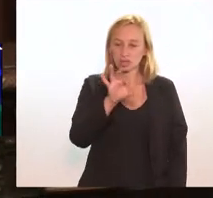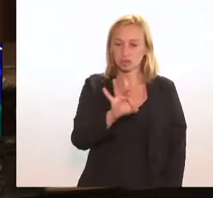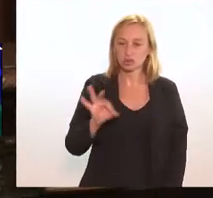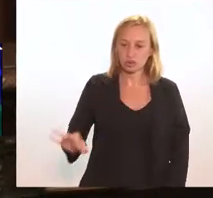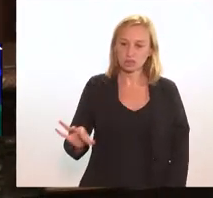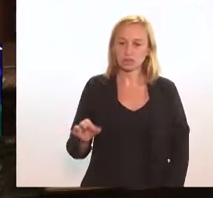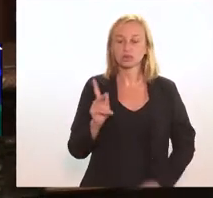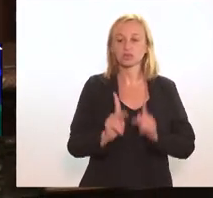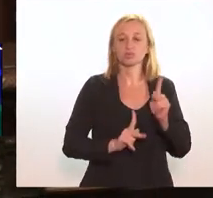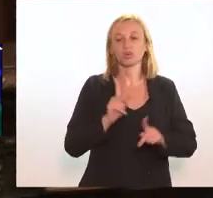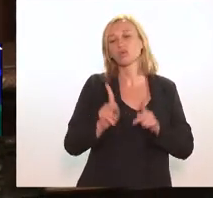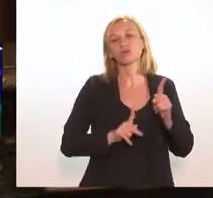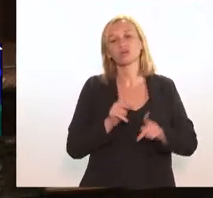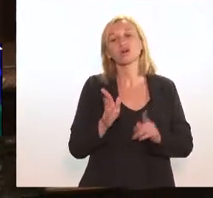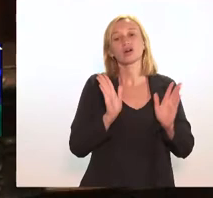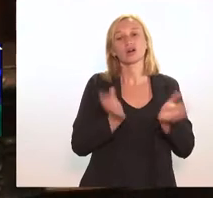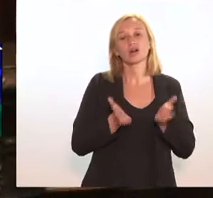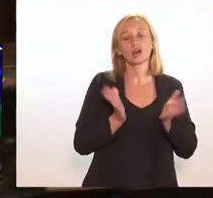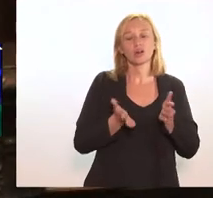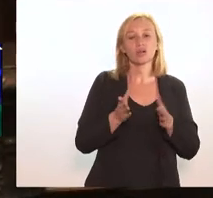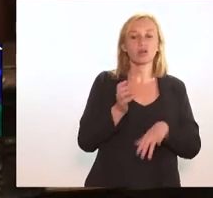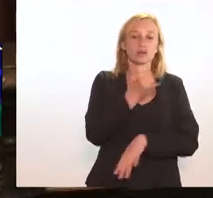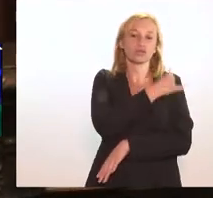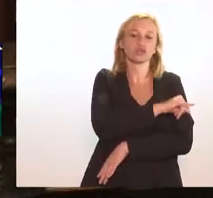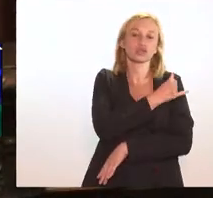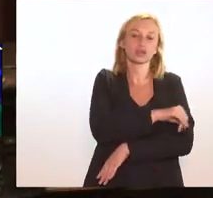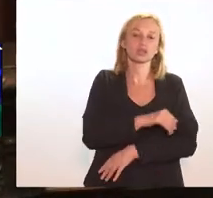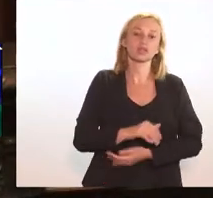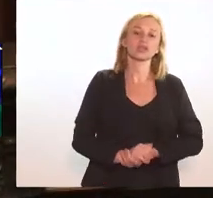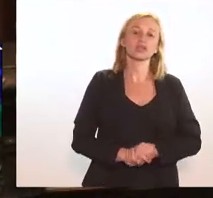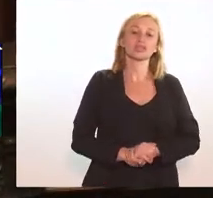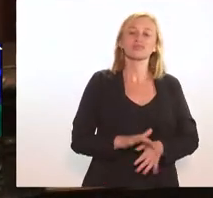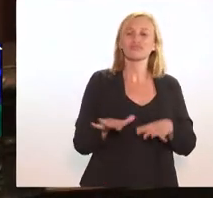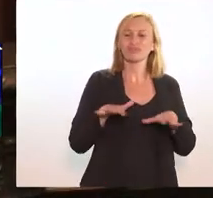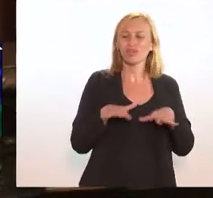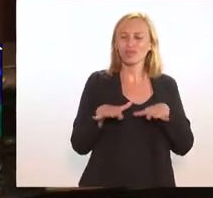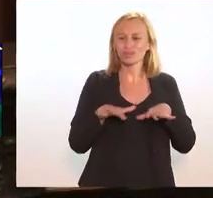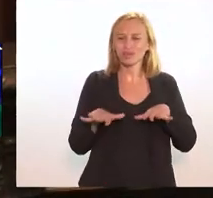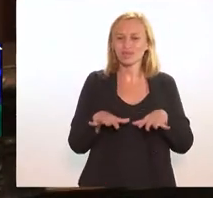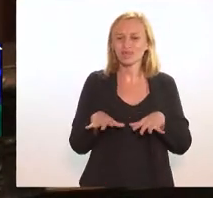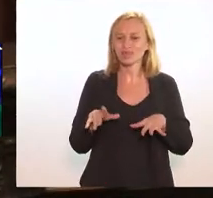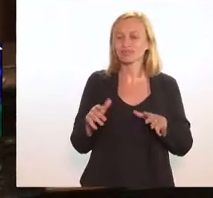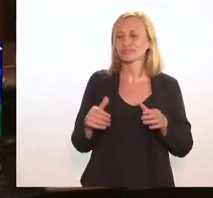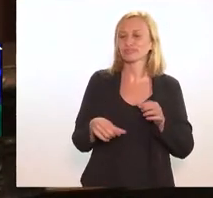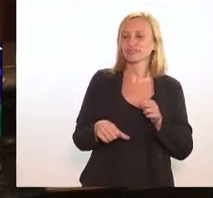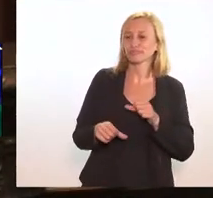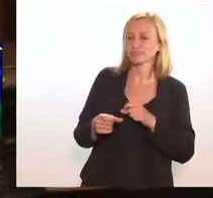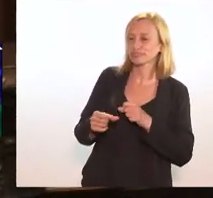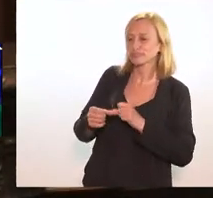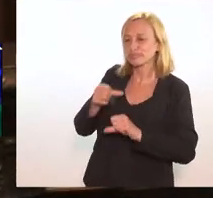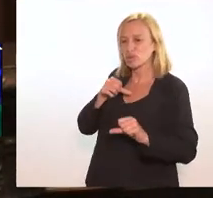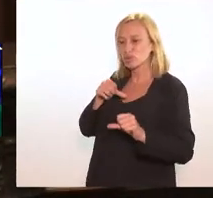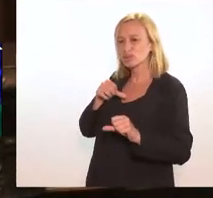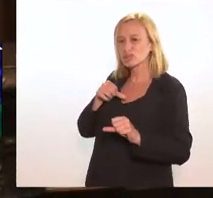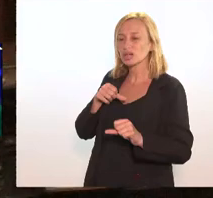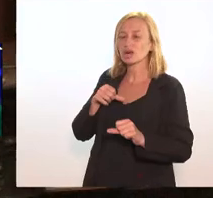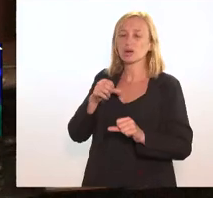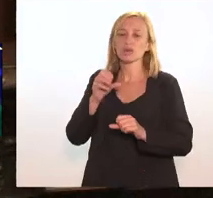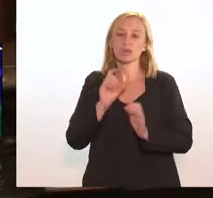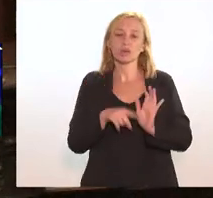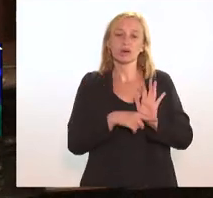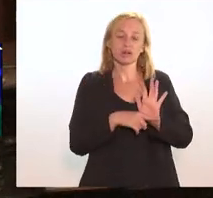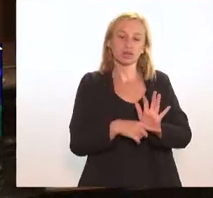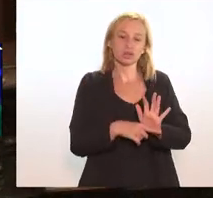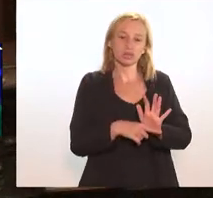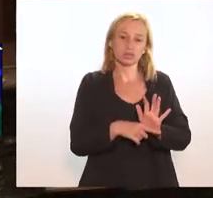3,75% da população. Agora, o Rio de Janeiro teve um movimento completamente contrário. O auxílio emergencial,